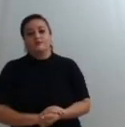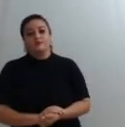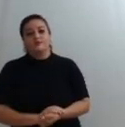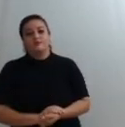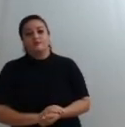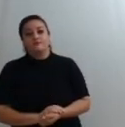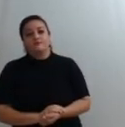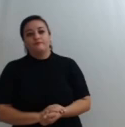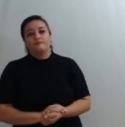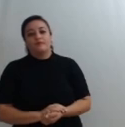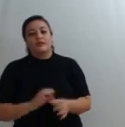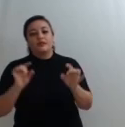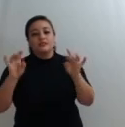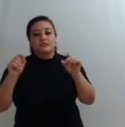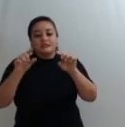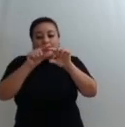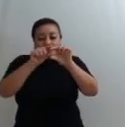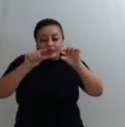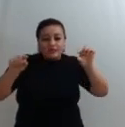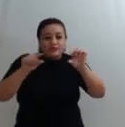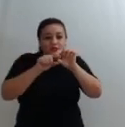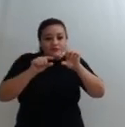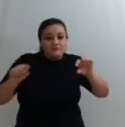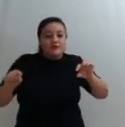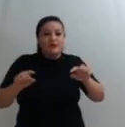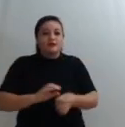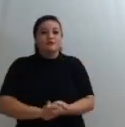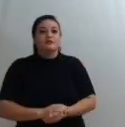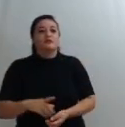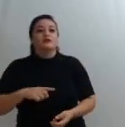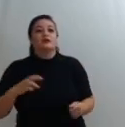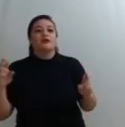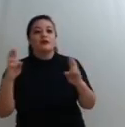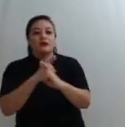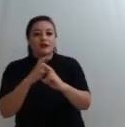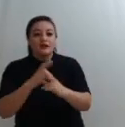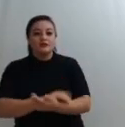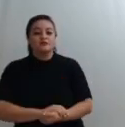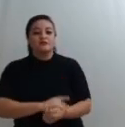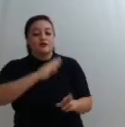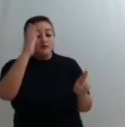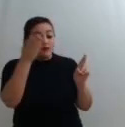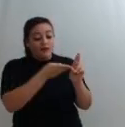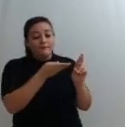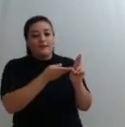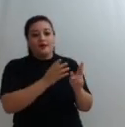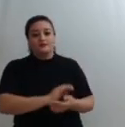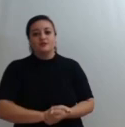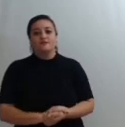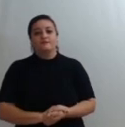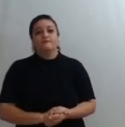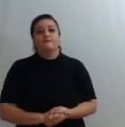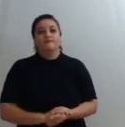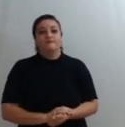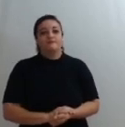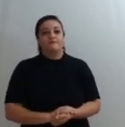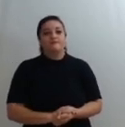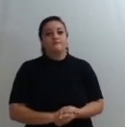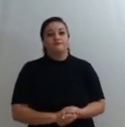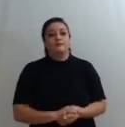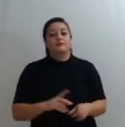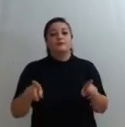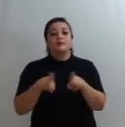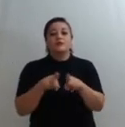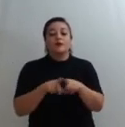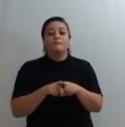negritando os trechos que se referem ao paciente. Faço o mesmo, logo